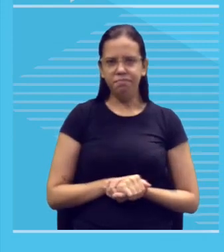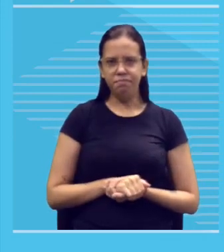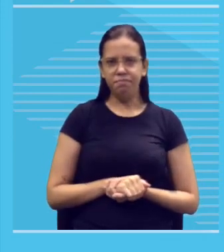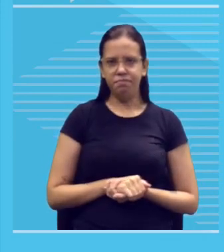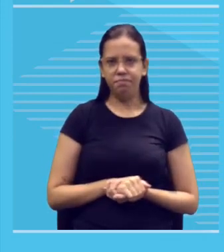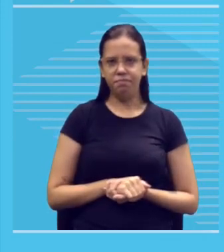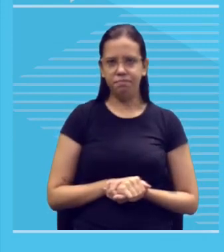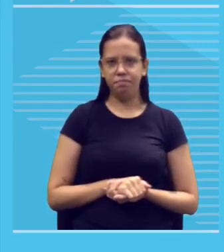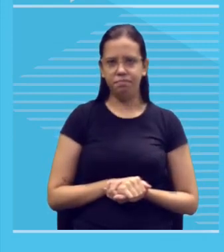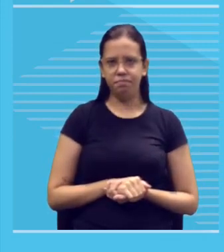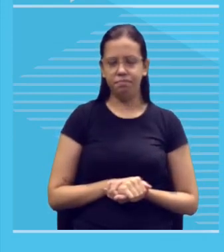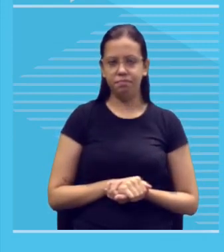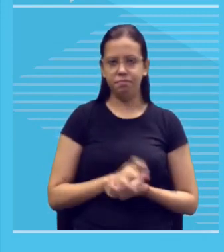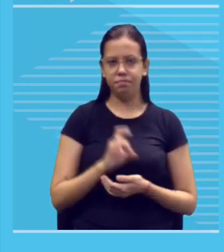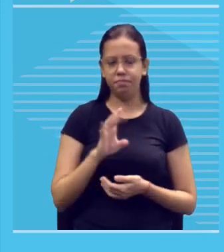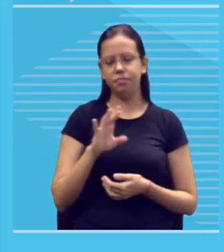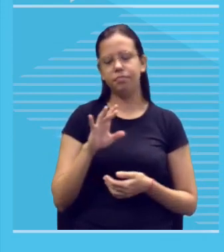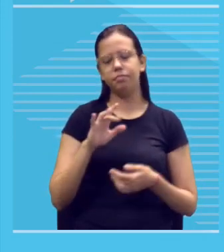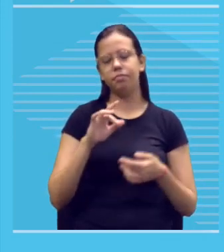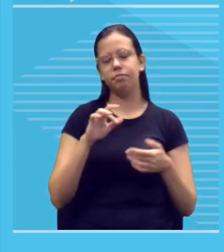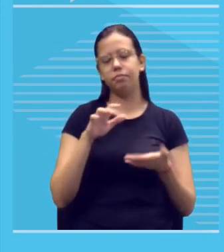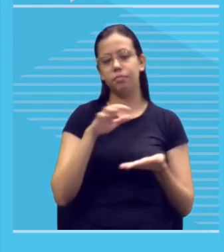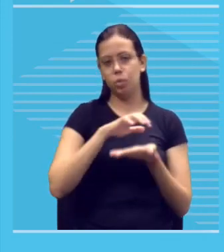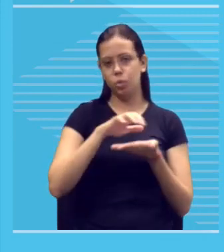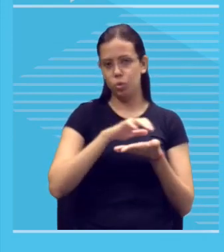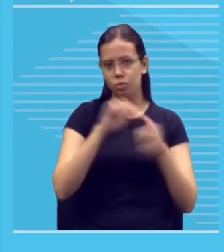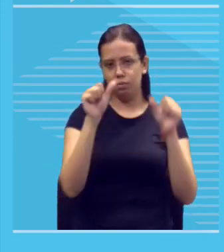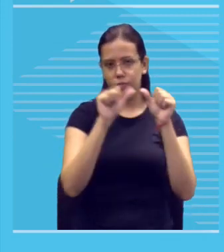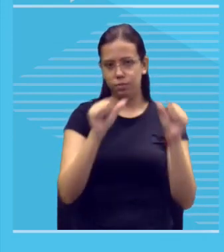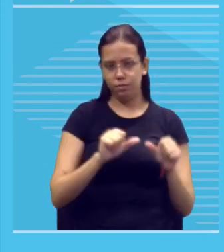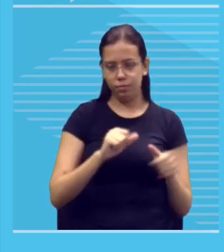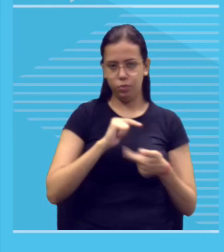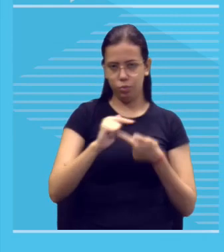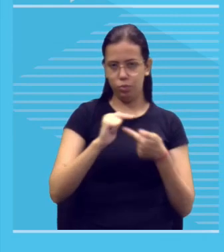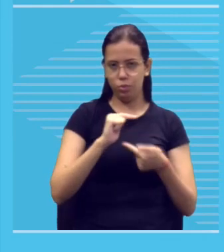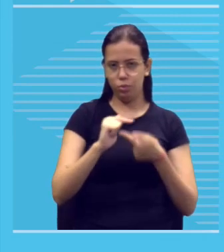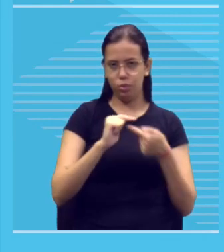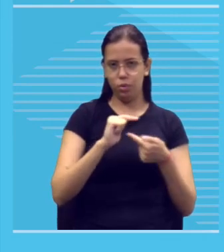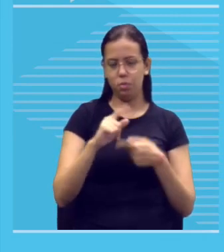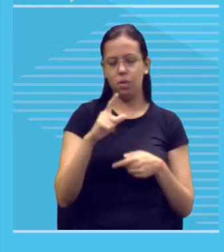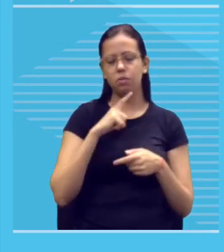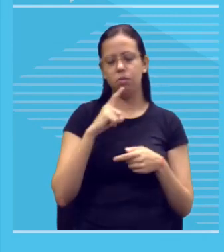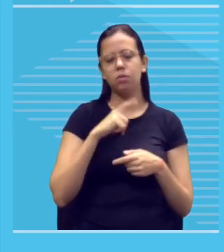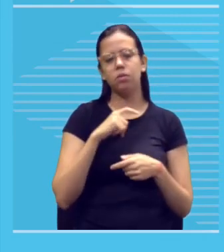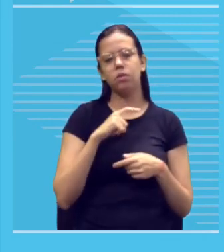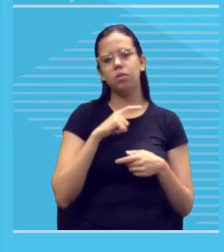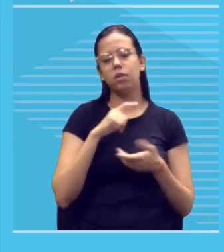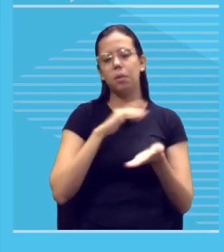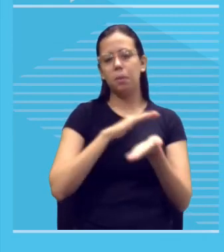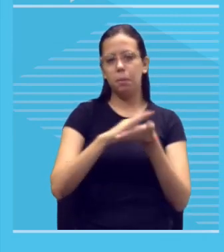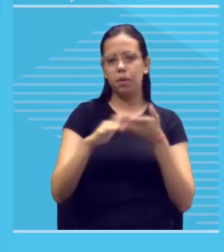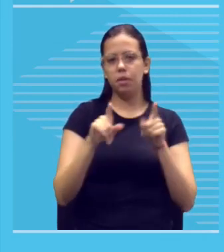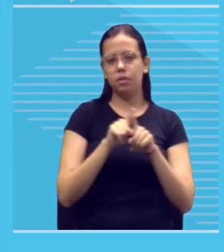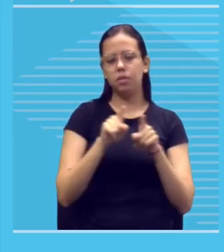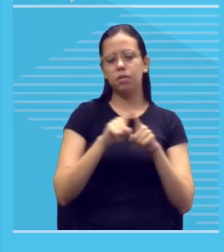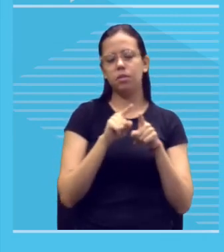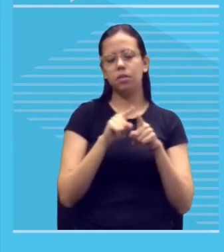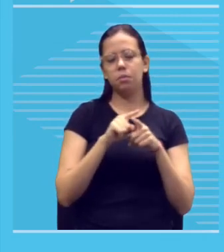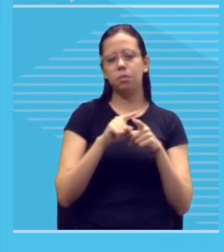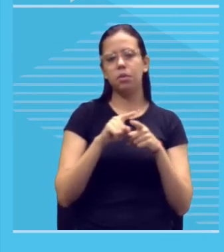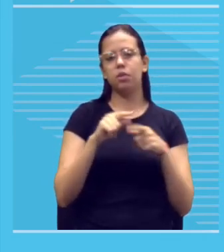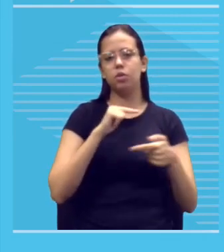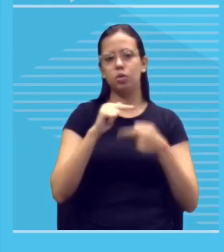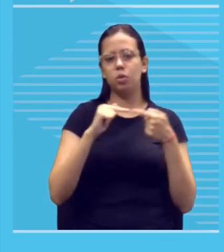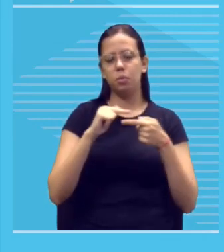só é a parte de figuras geométricas só isso aí você tem figuras planas figuras espaciais E